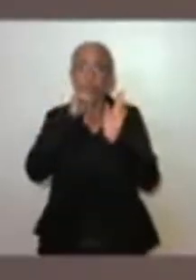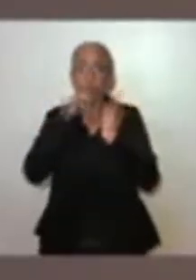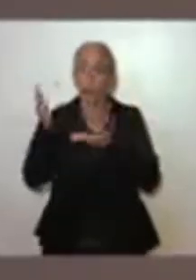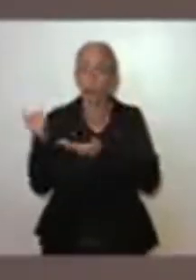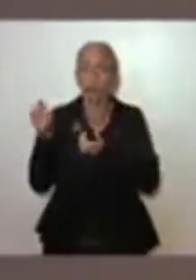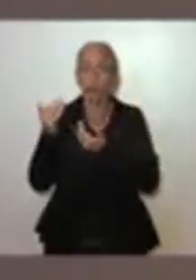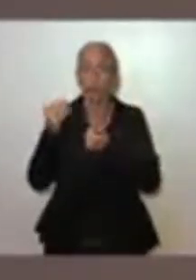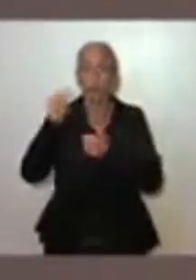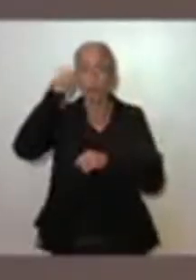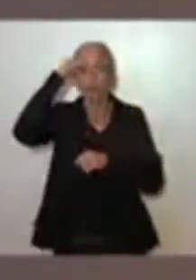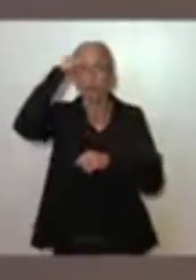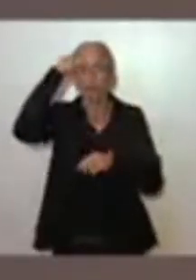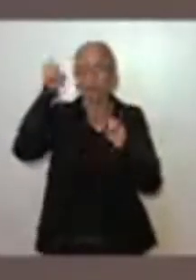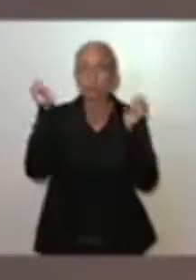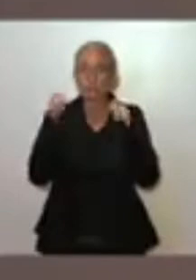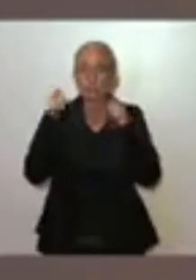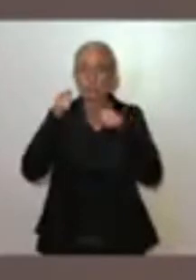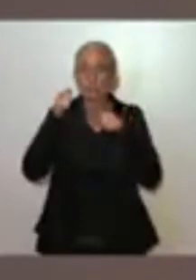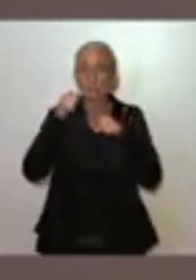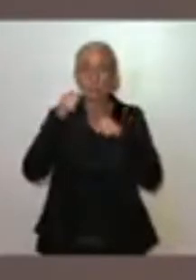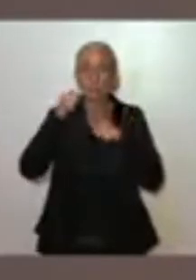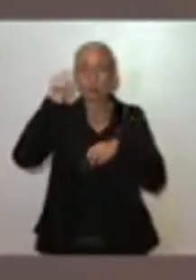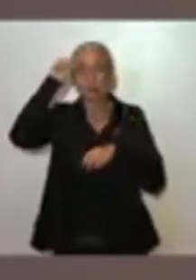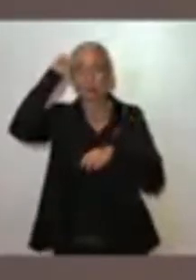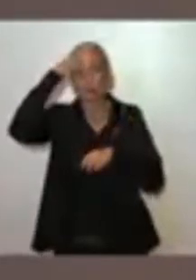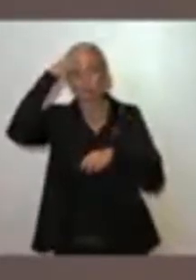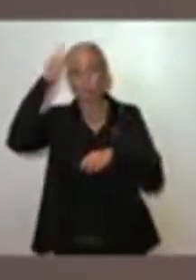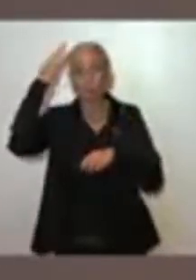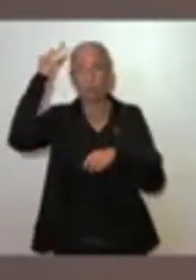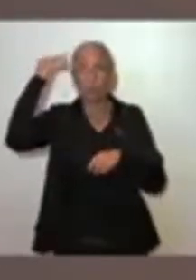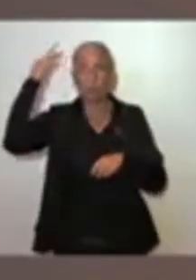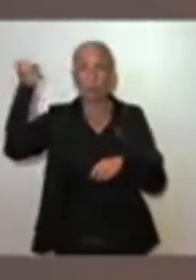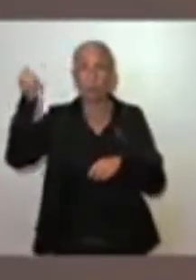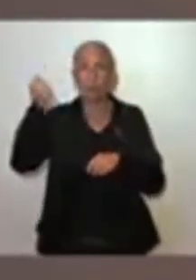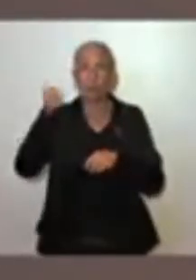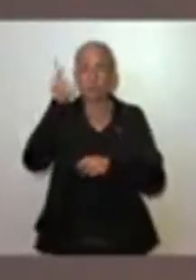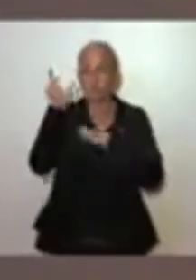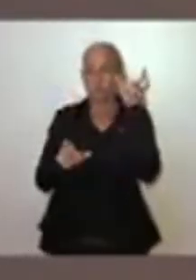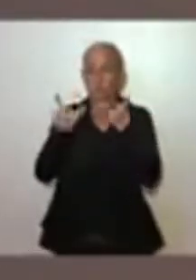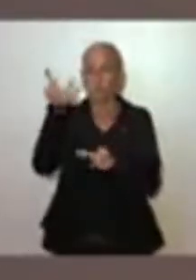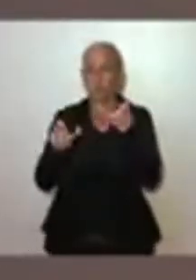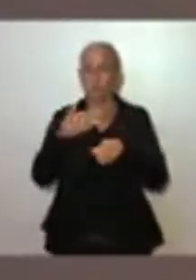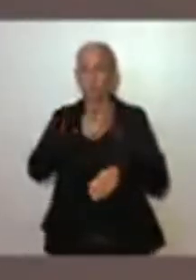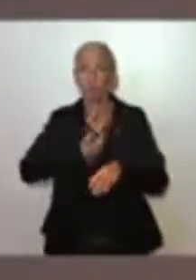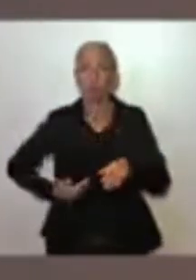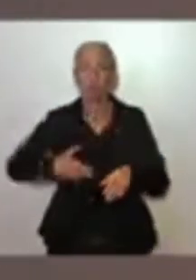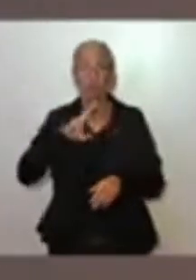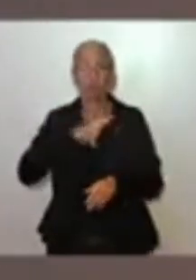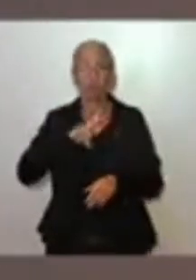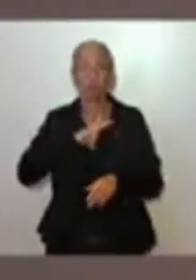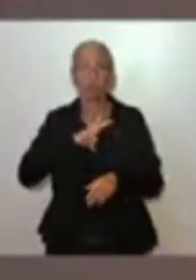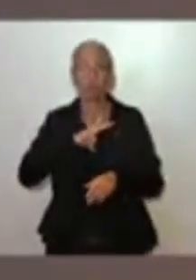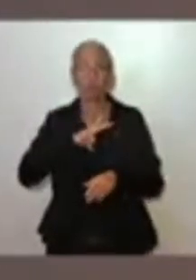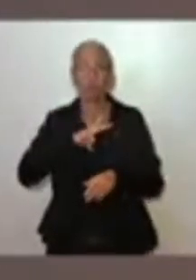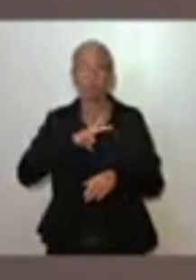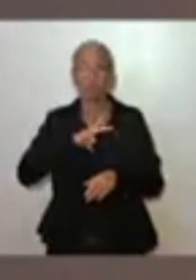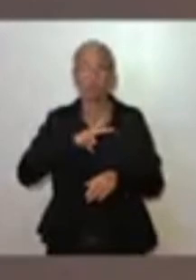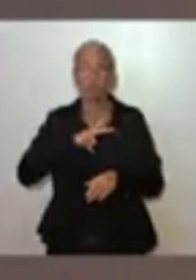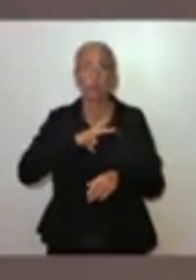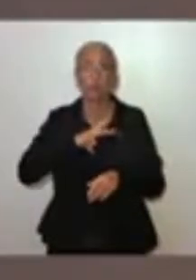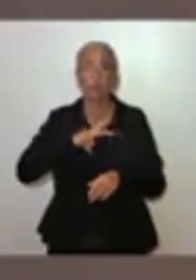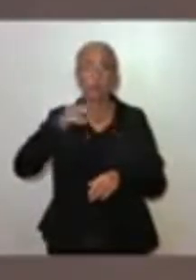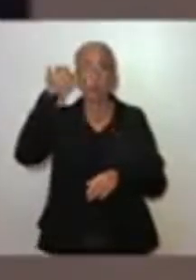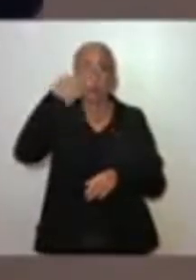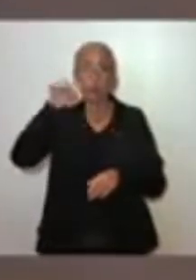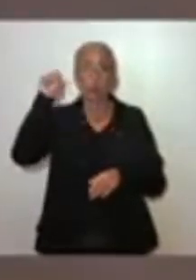preciso ter gente de sucesso se identifique com algum negra na vida pública e na vida privada para que o herói do menino não